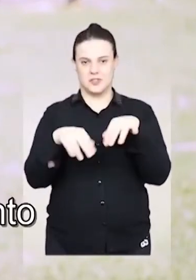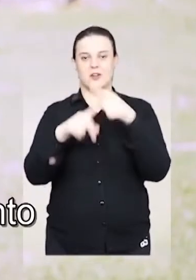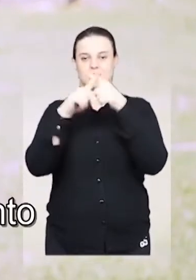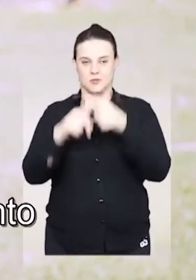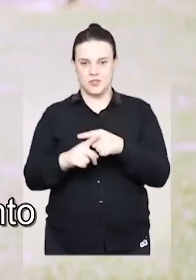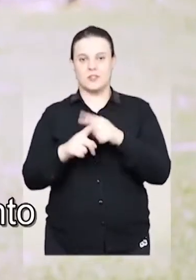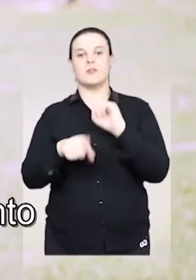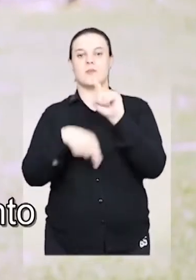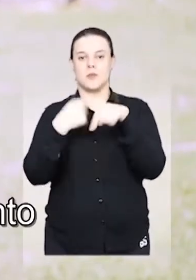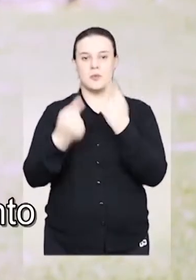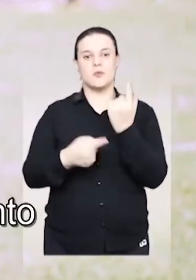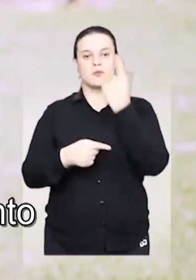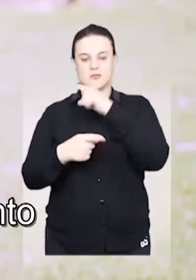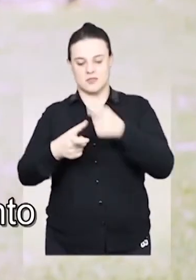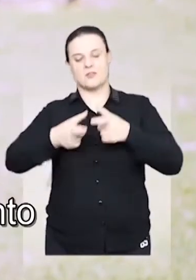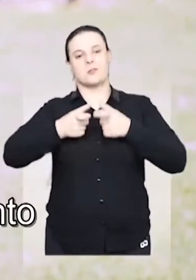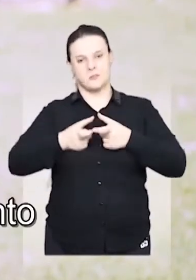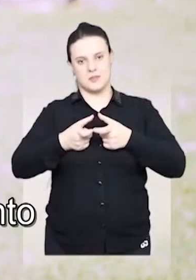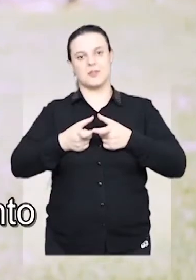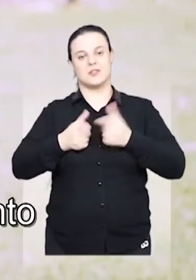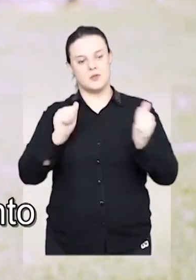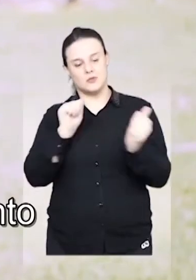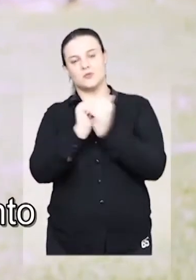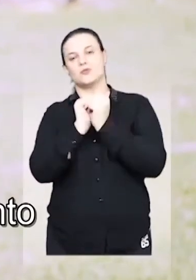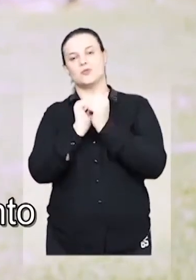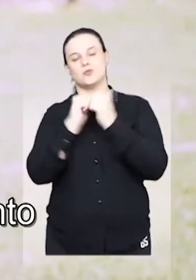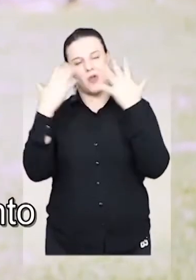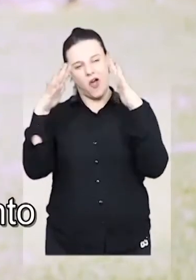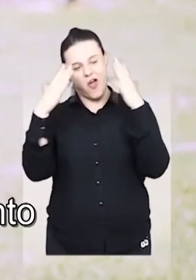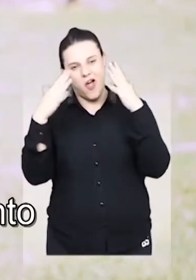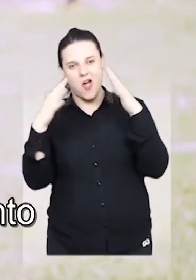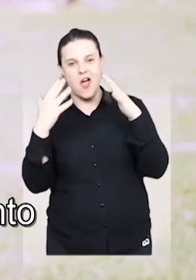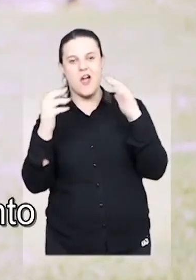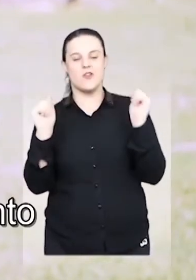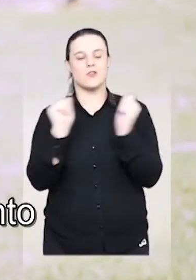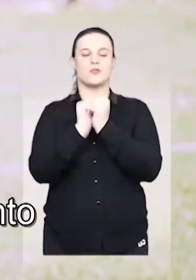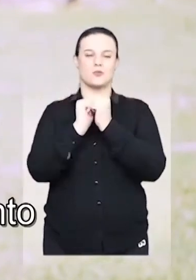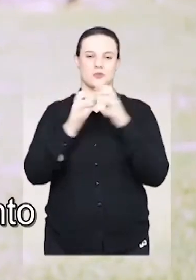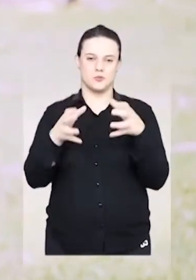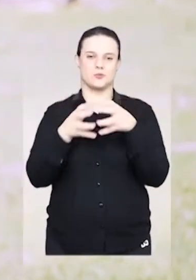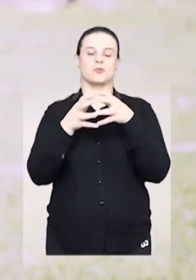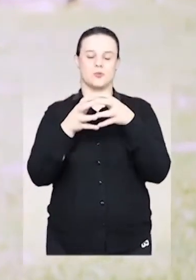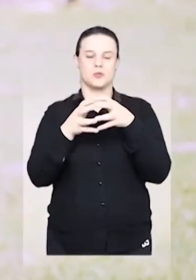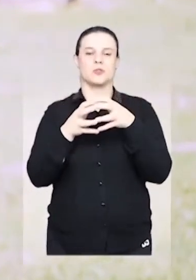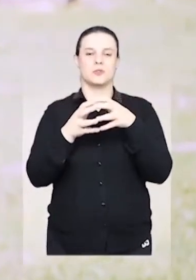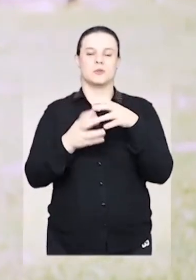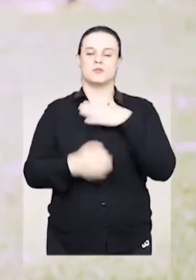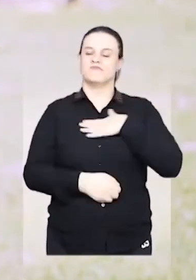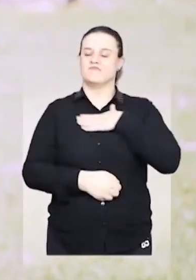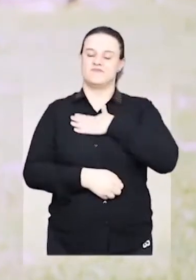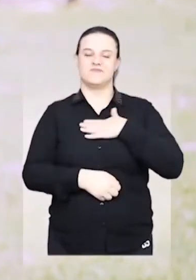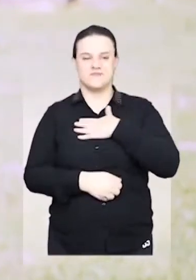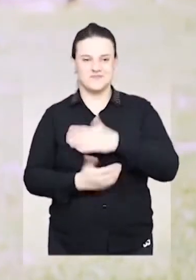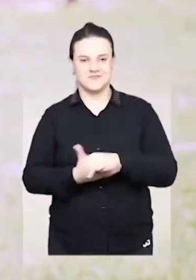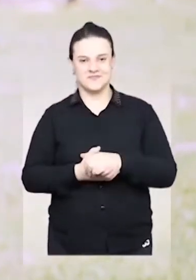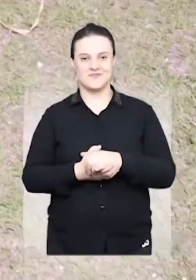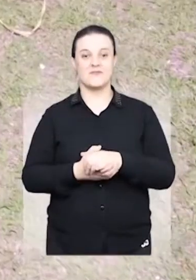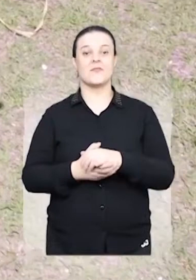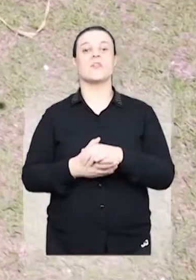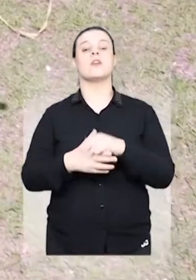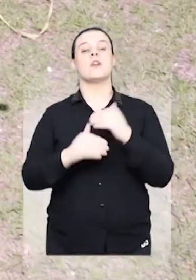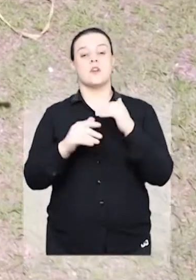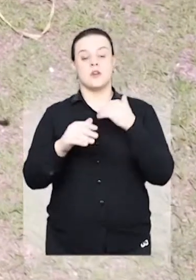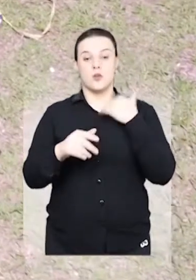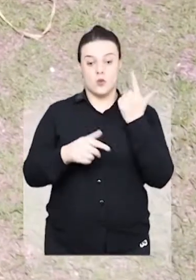e depois receber a nossa medalha junto e comemorar com a nossa equipe. Foi fantástico. Subir